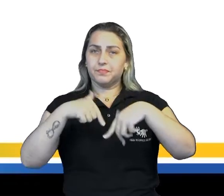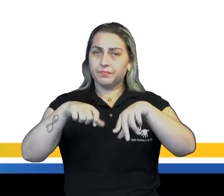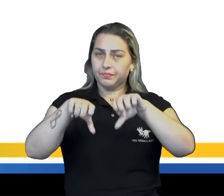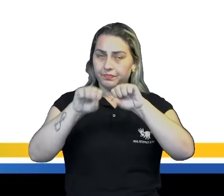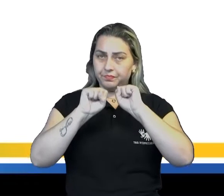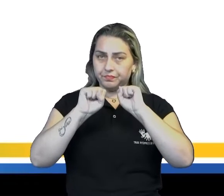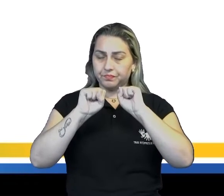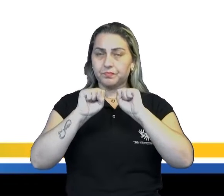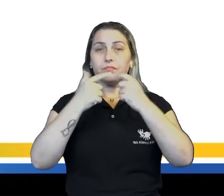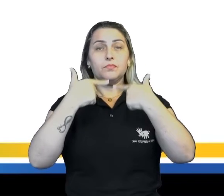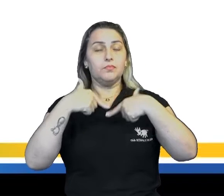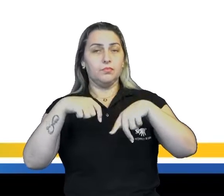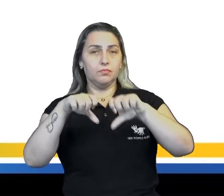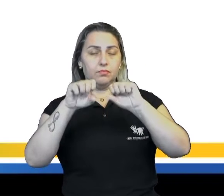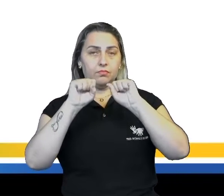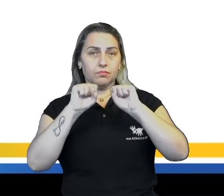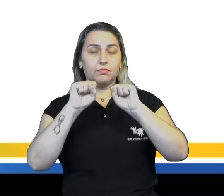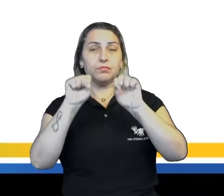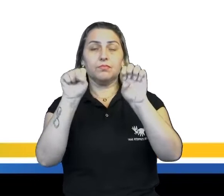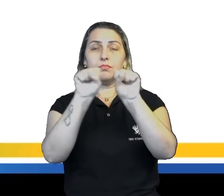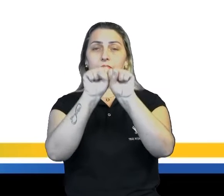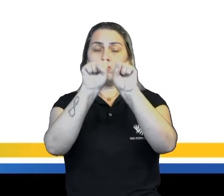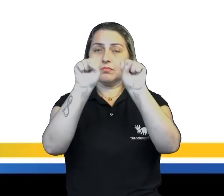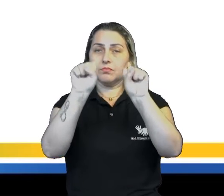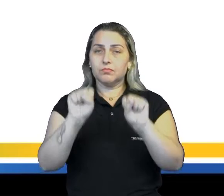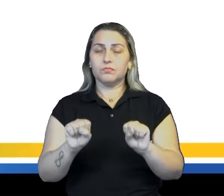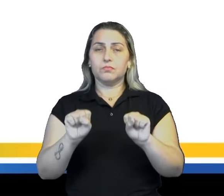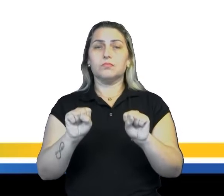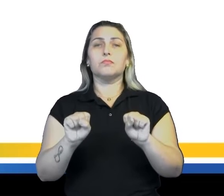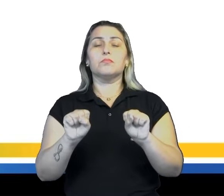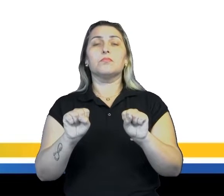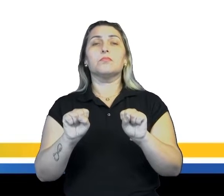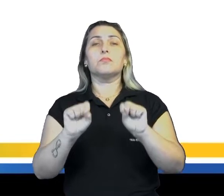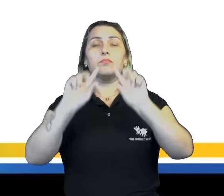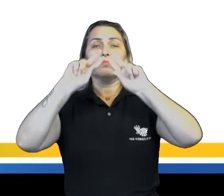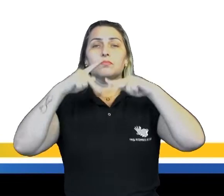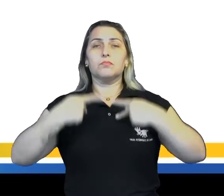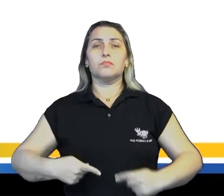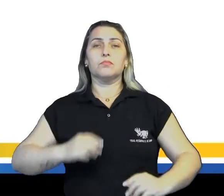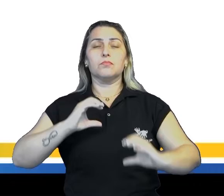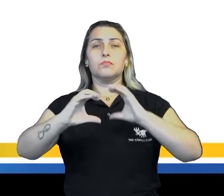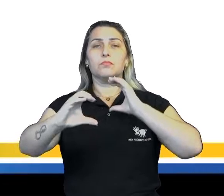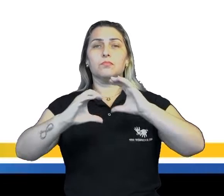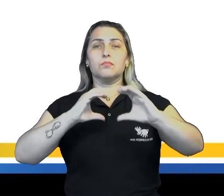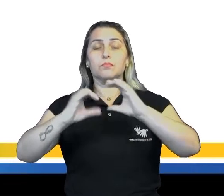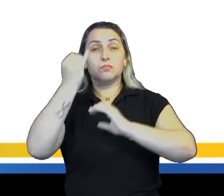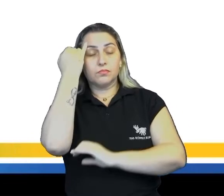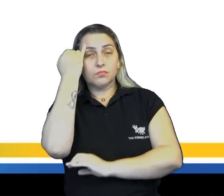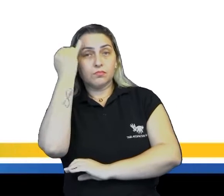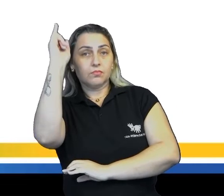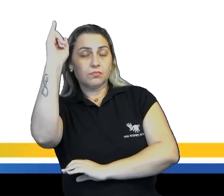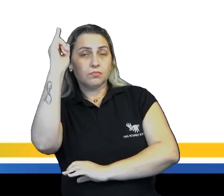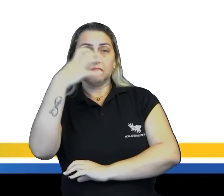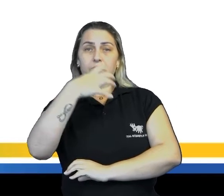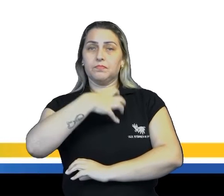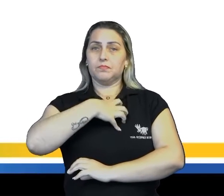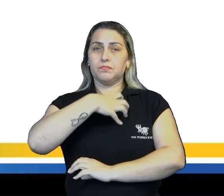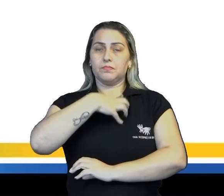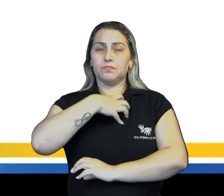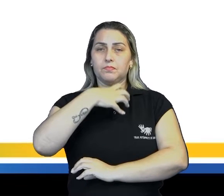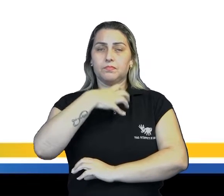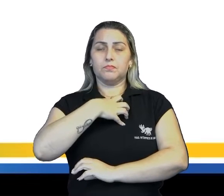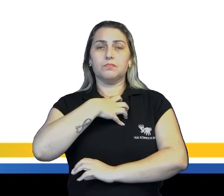linguagem? Linguagem é o sistema através do qual o ser humano comunica suas ideias e